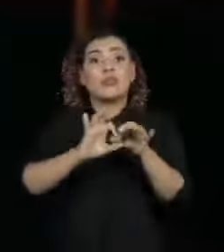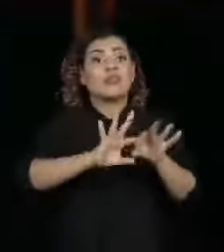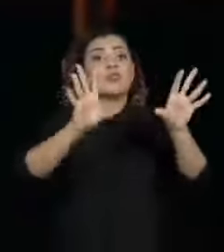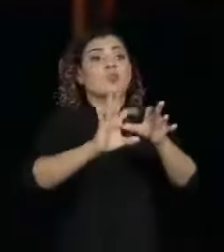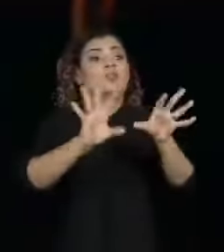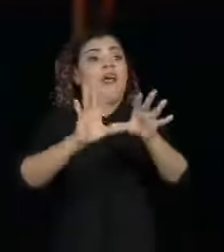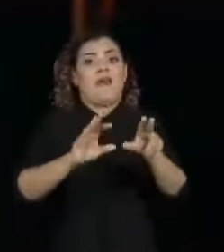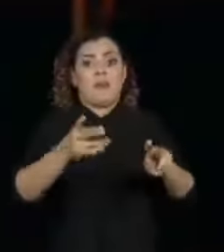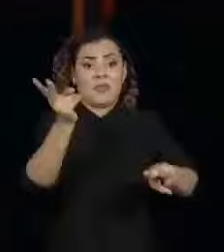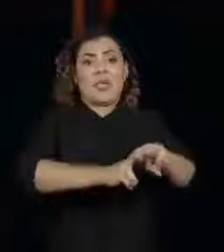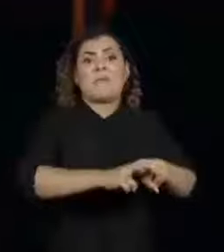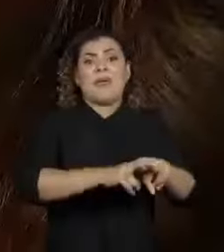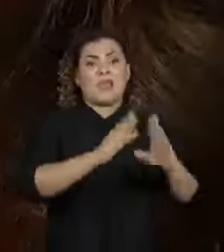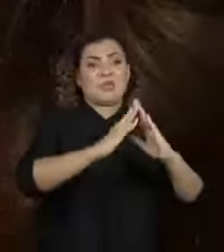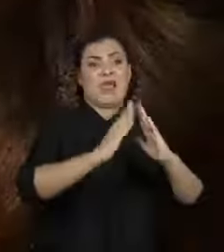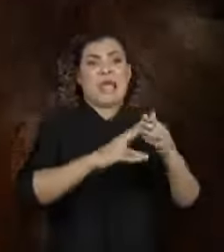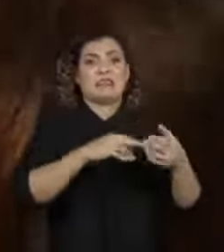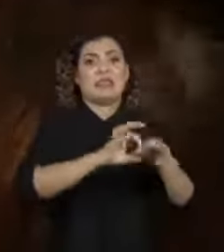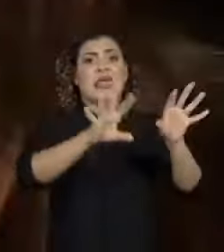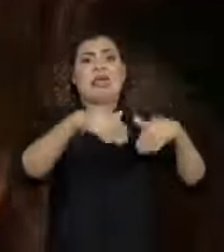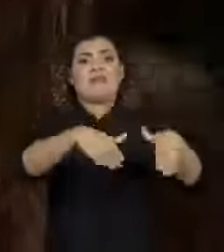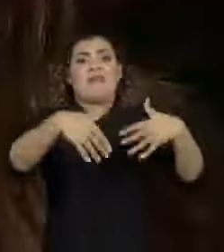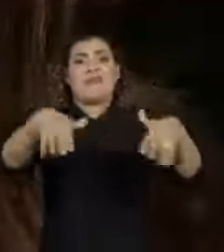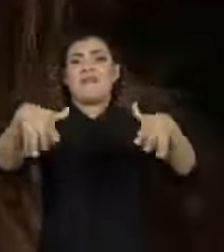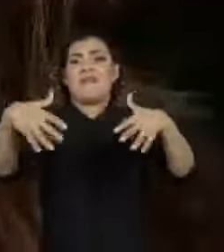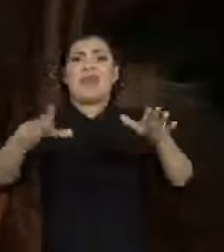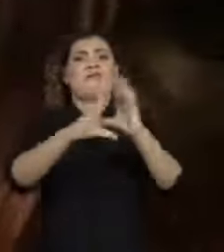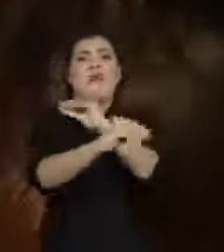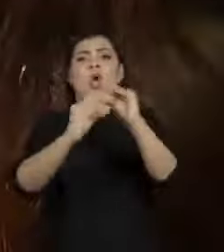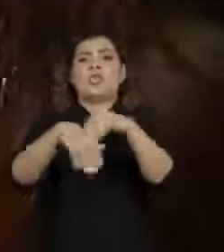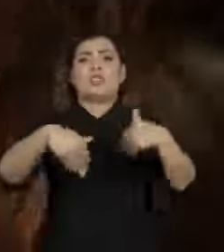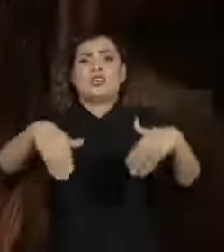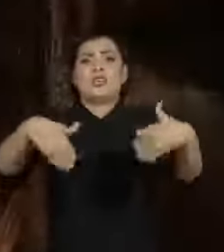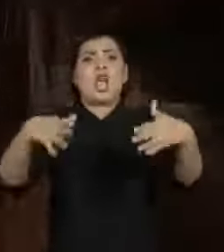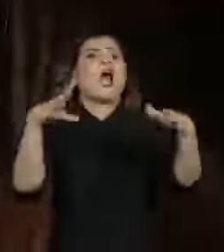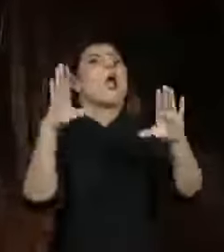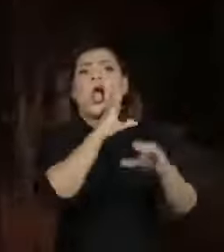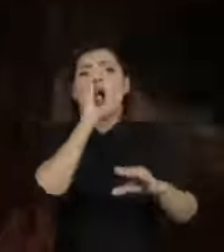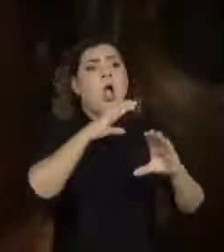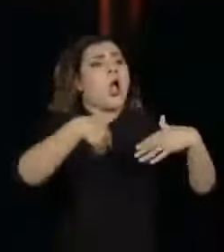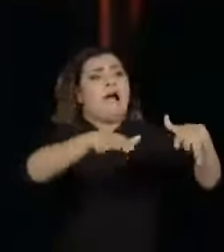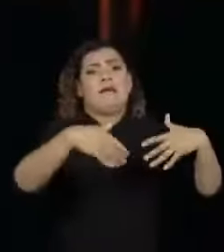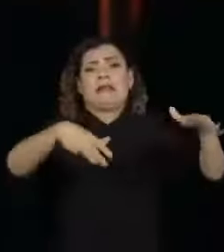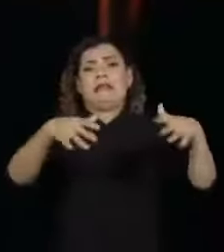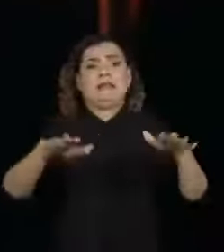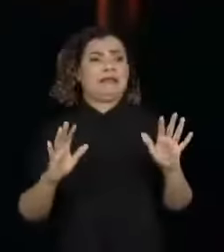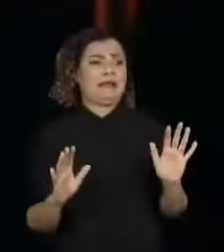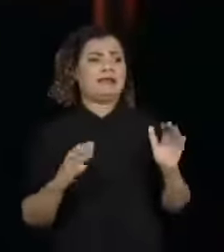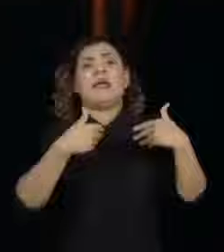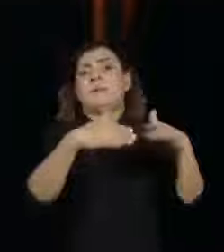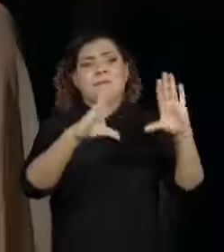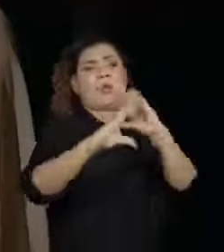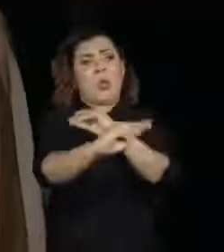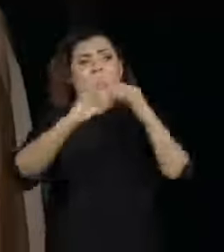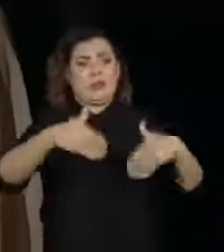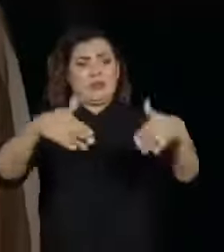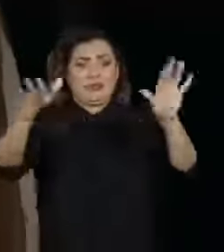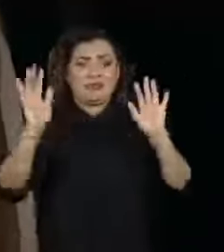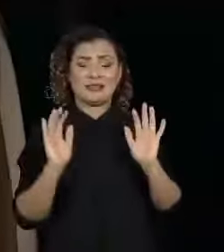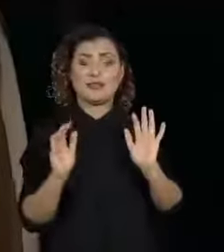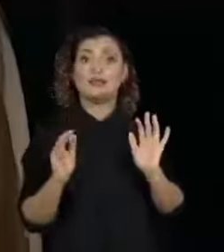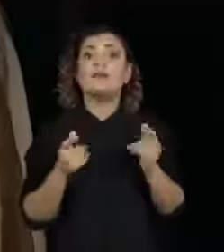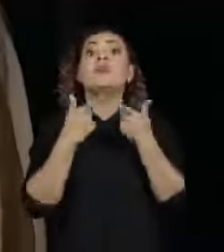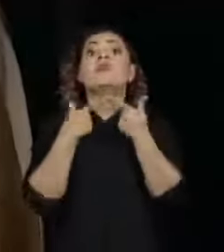eles entendeu Tipo você vai dizer que podem fazer corra como e eu tenho essa atenção